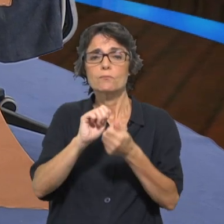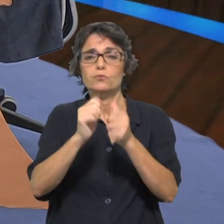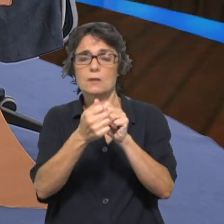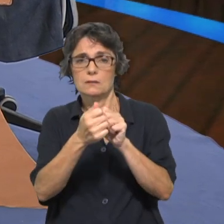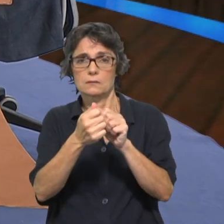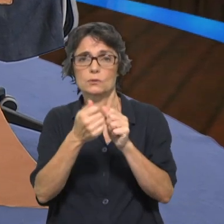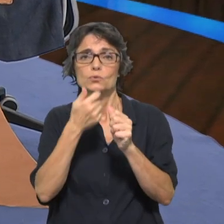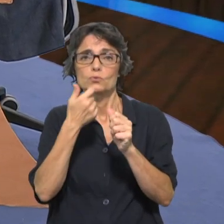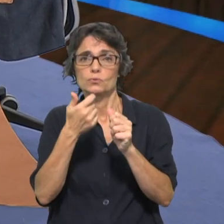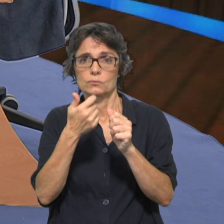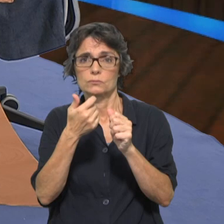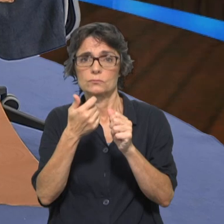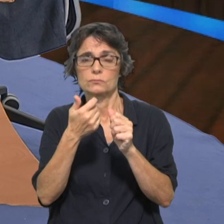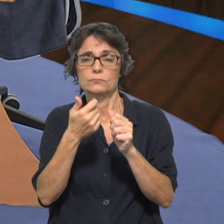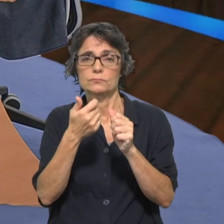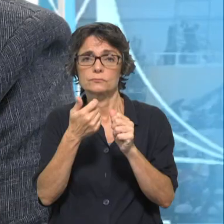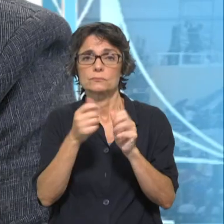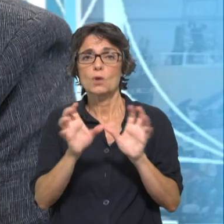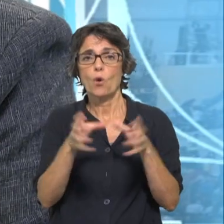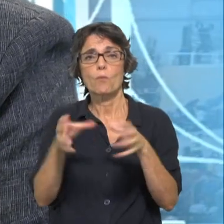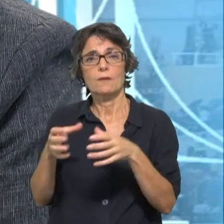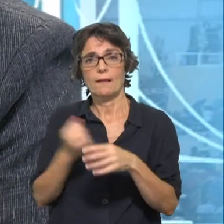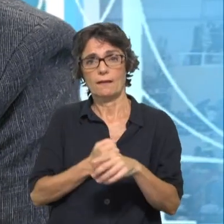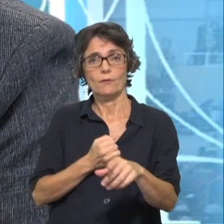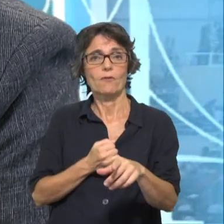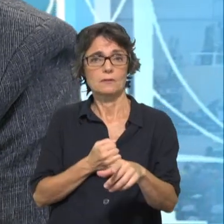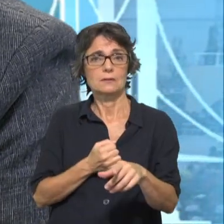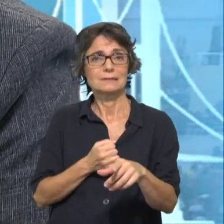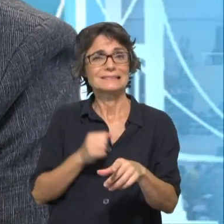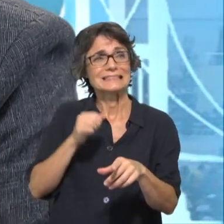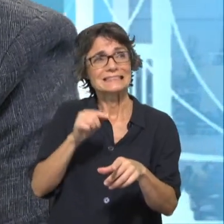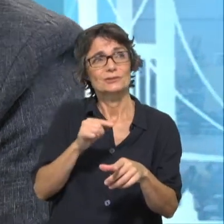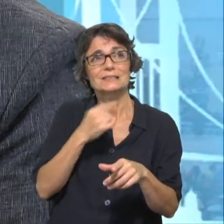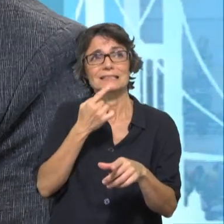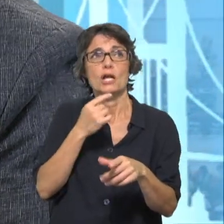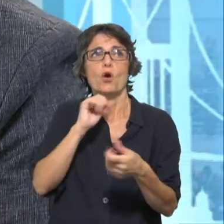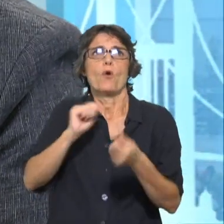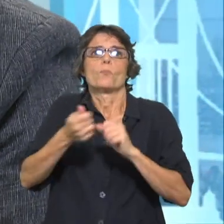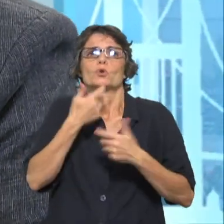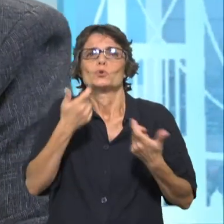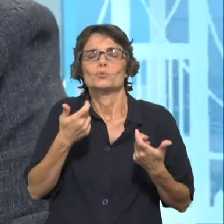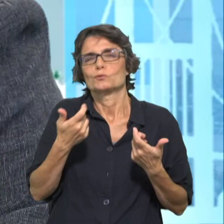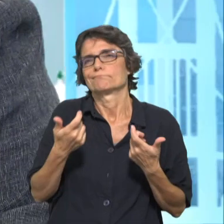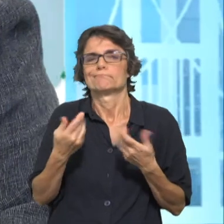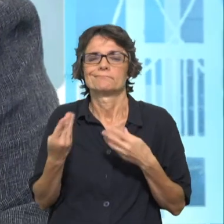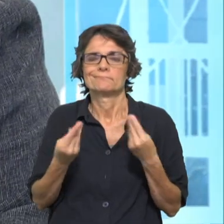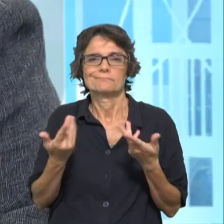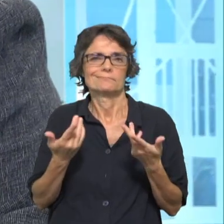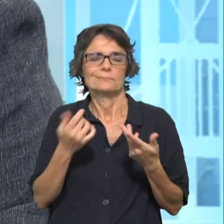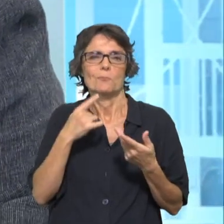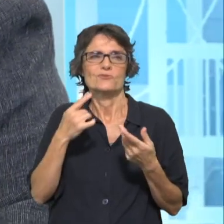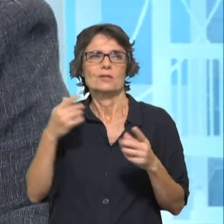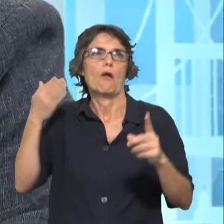são os problemas que as comunidades católicas identificaram, talvez fosse um bocadinho ingênua. Tem mais a ver com as nossas expectativas do que aquilo que o Papa